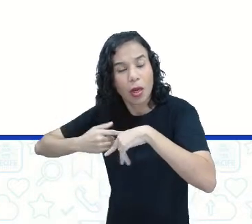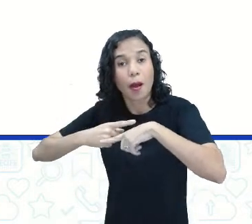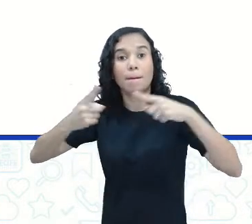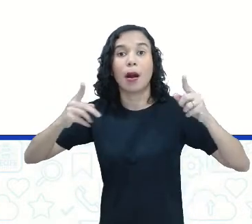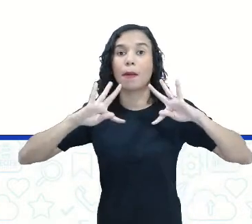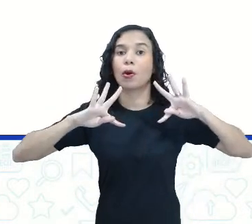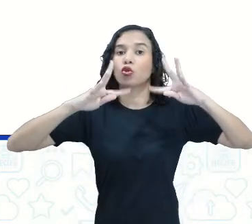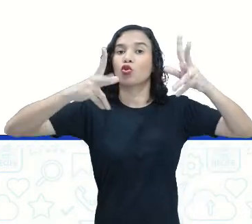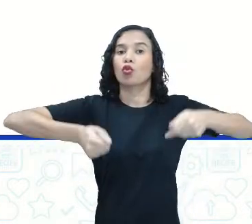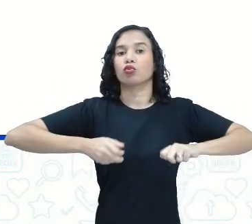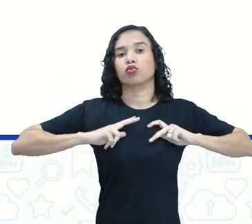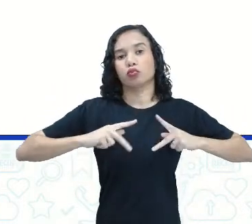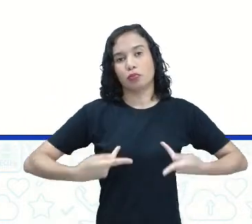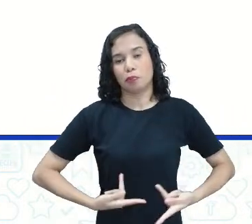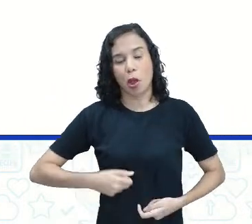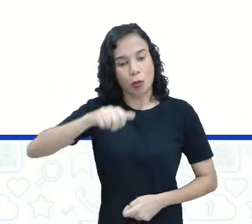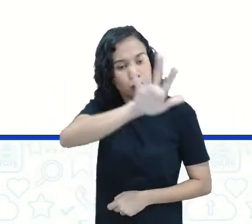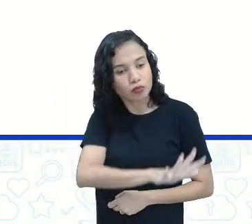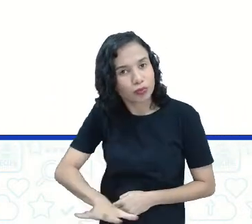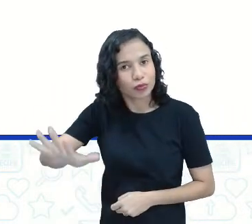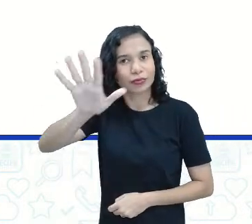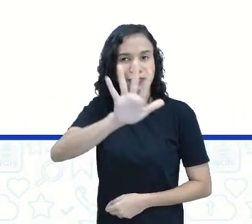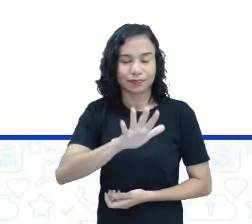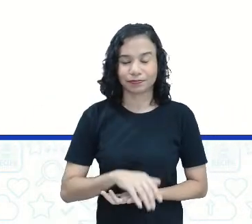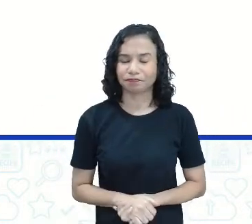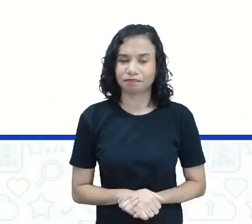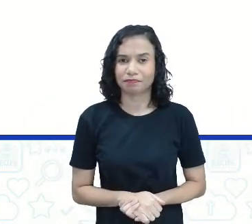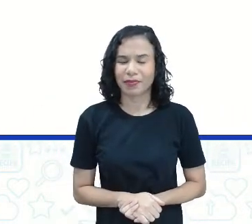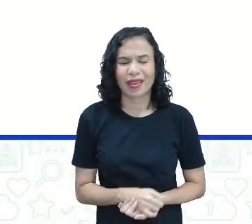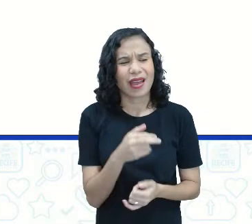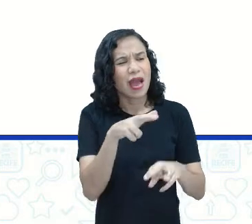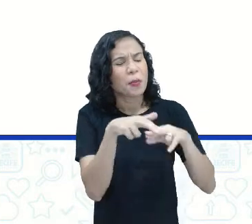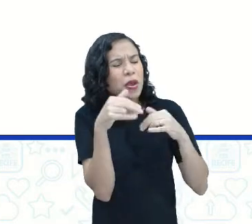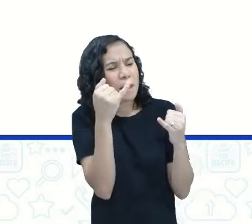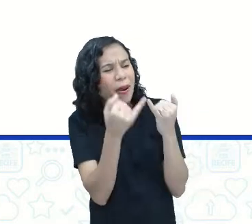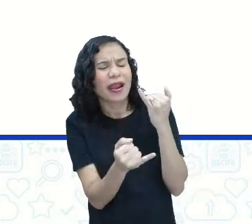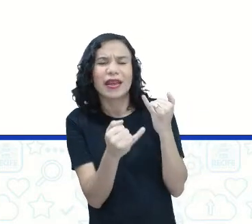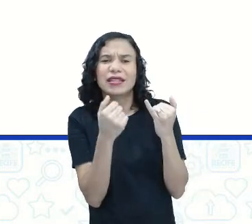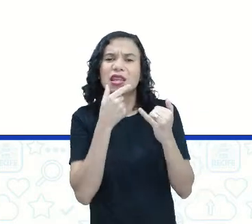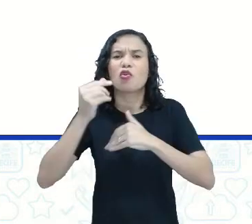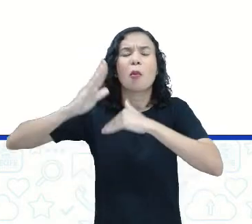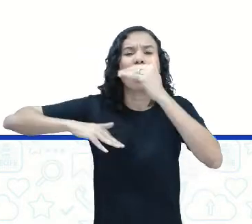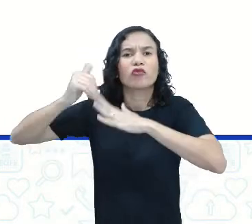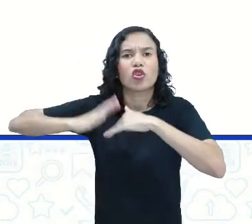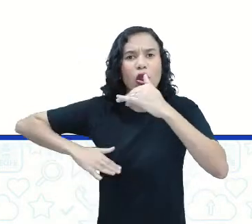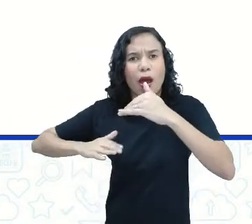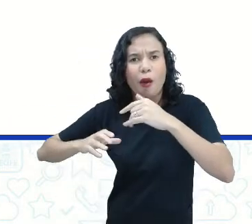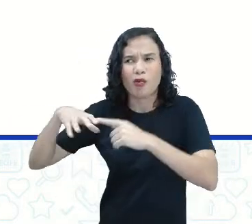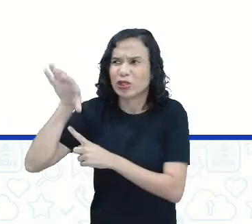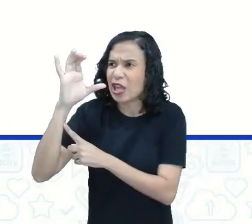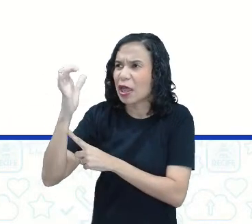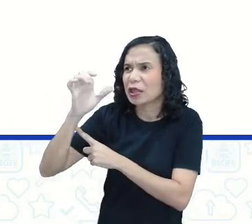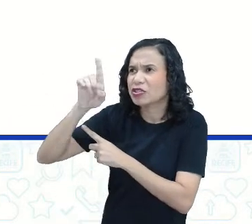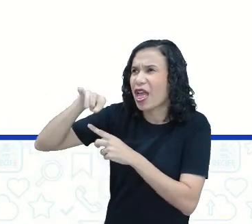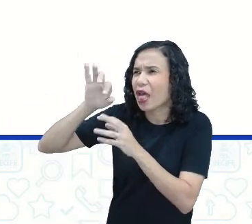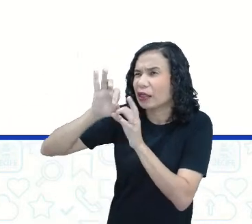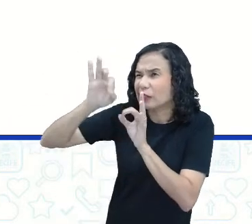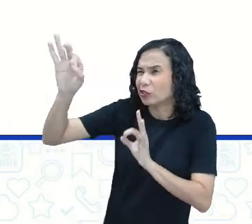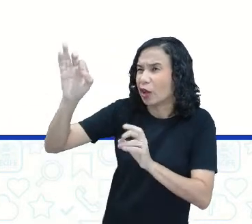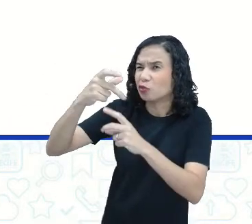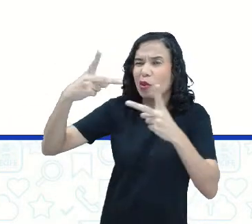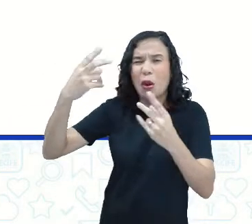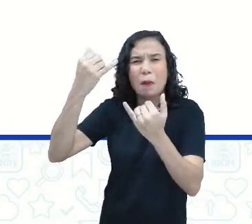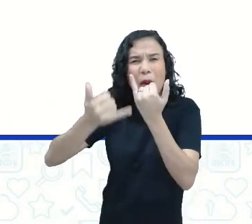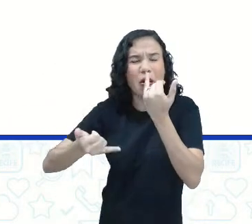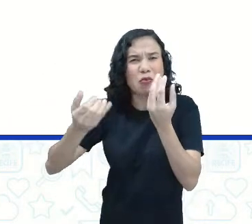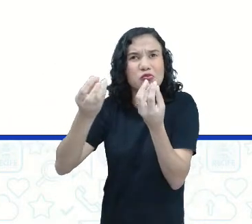a humanidade. Sempre parece que os cientistas estão muito distantes da gente, né?